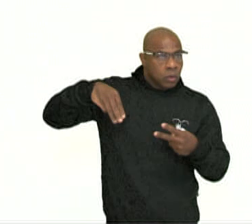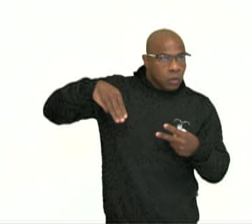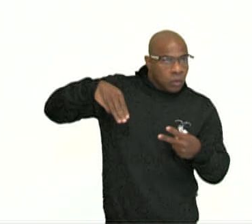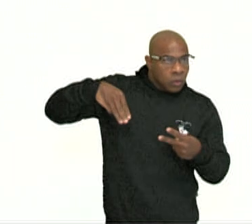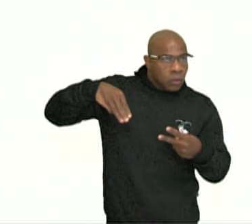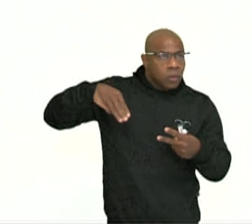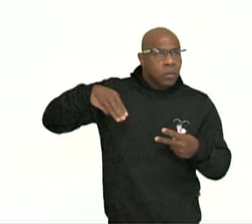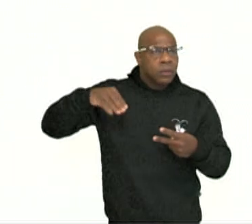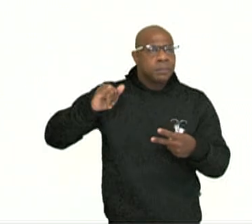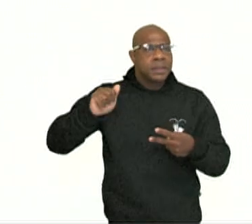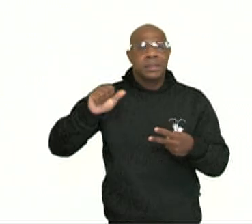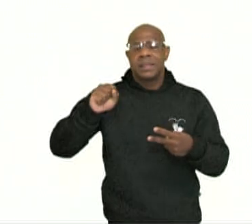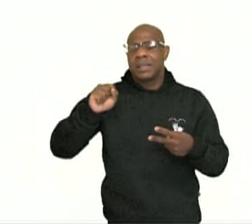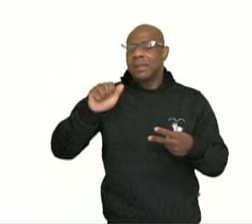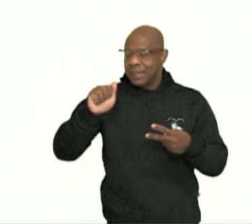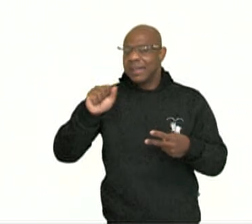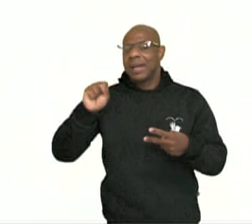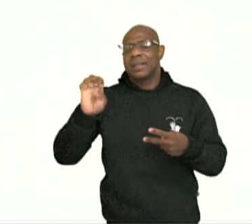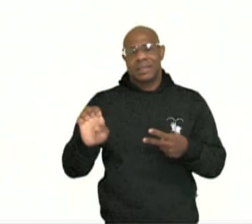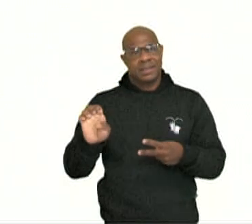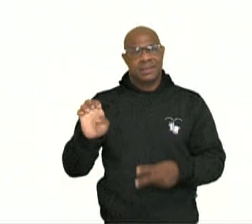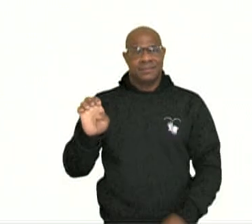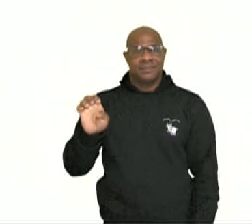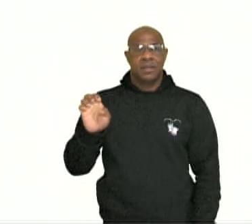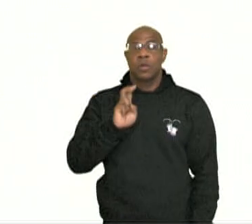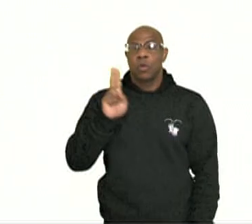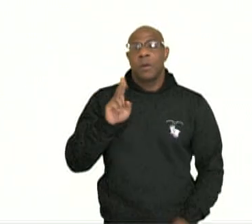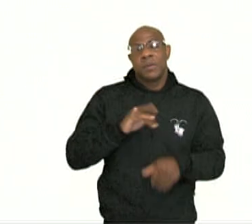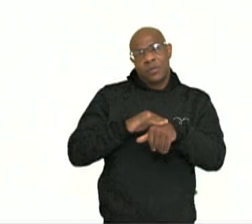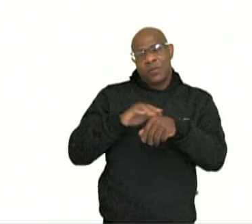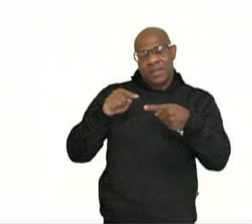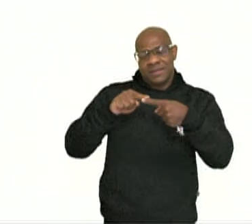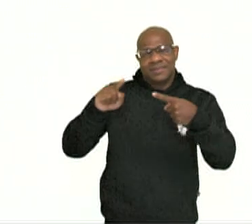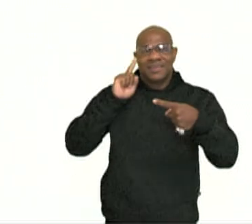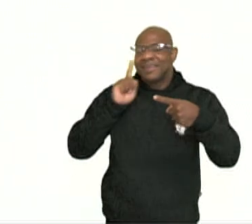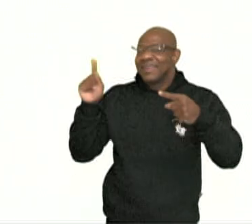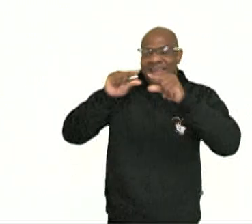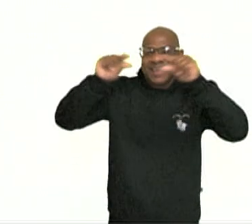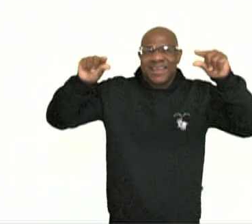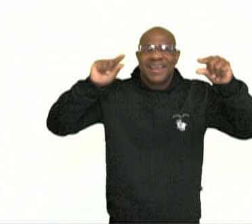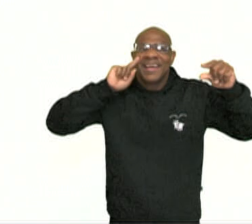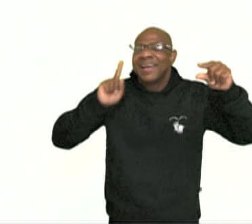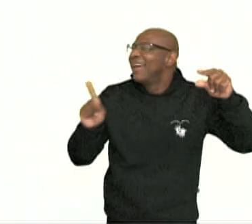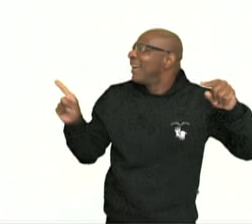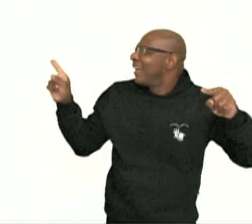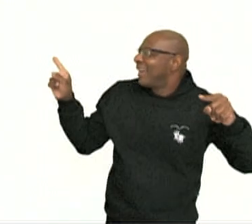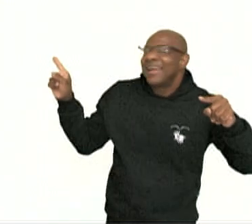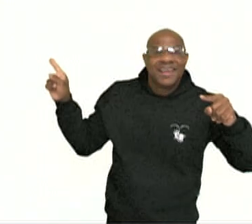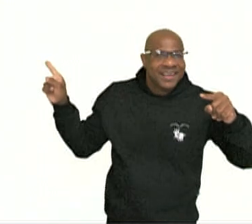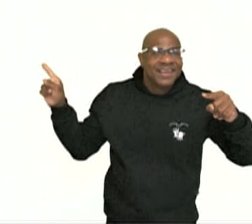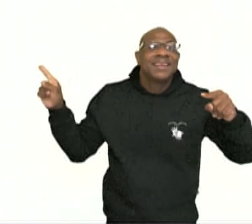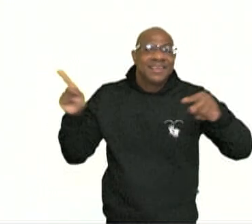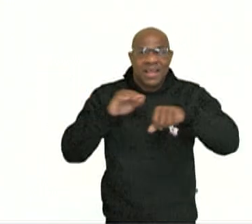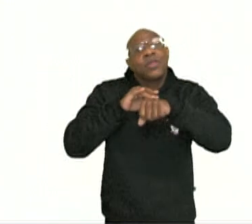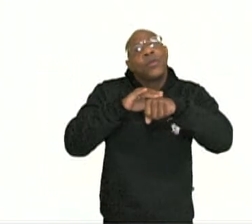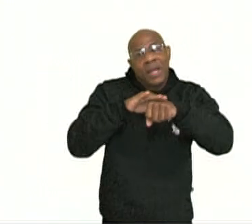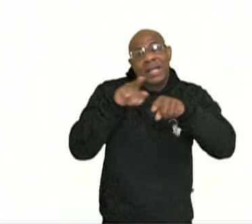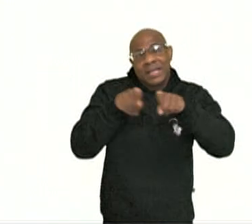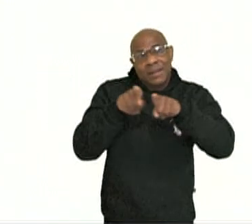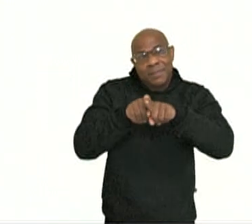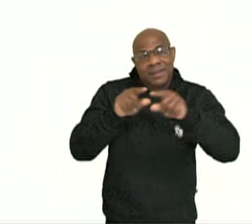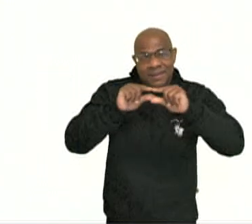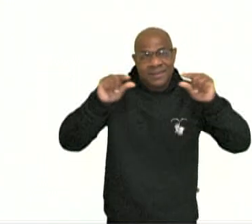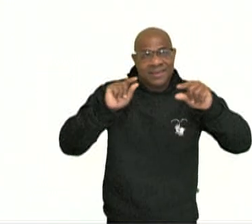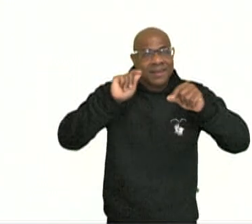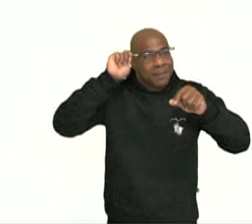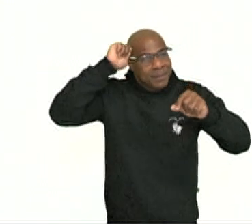falar de uma outra doença que é provocada pelo nematóide. Nós vamos falar da ancilostomíase,